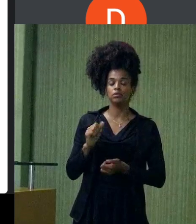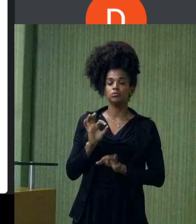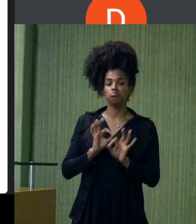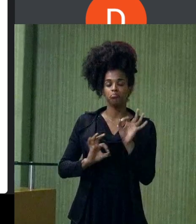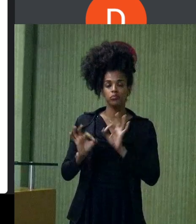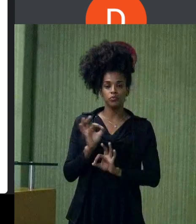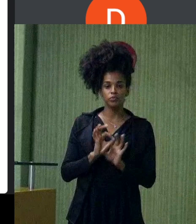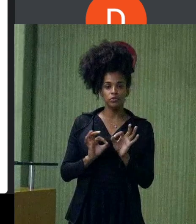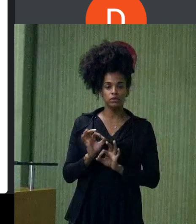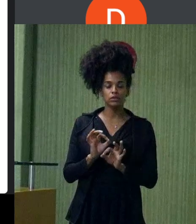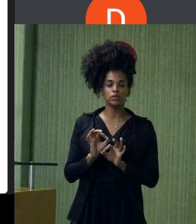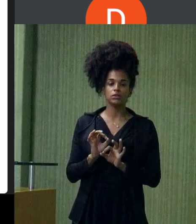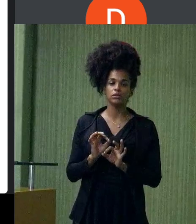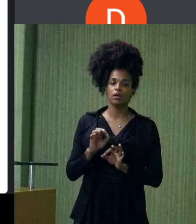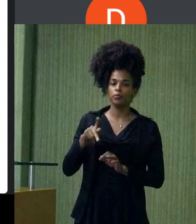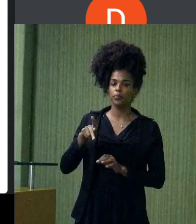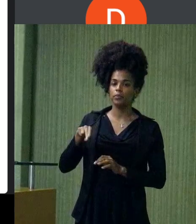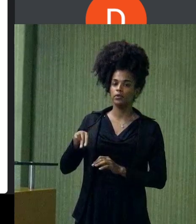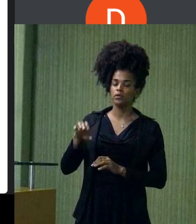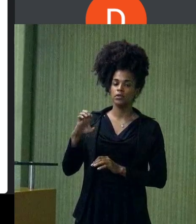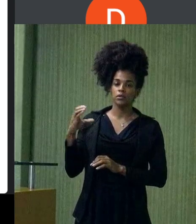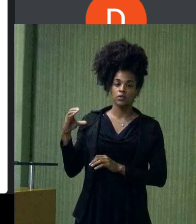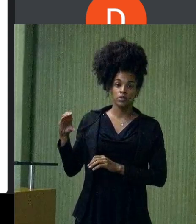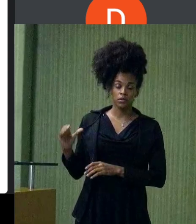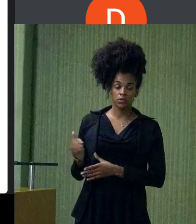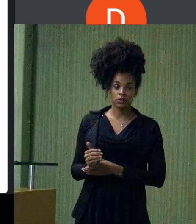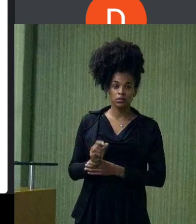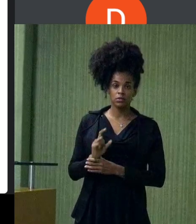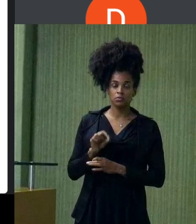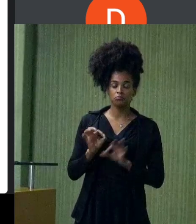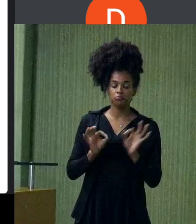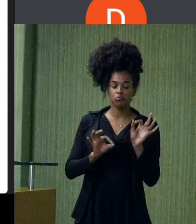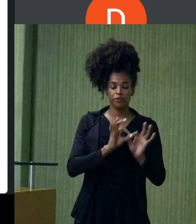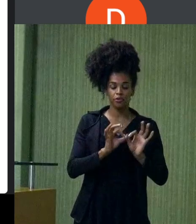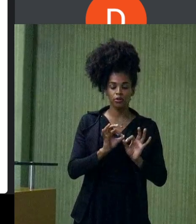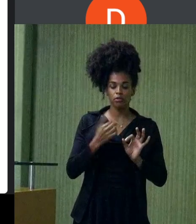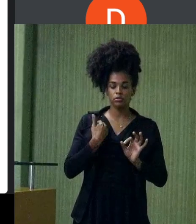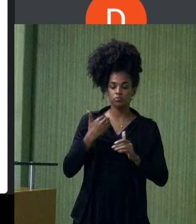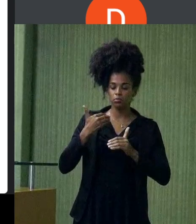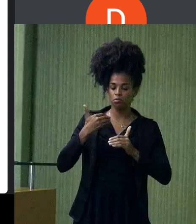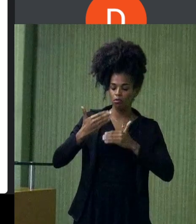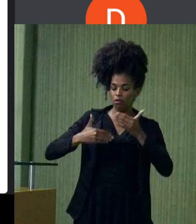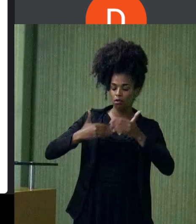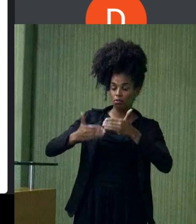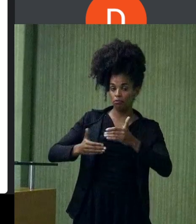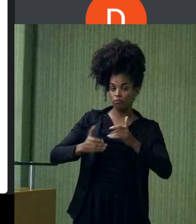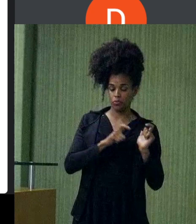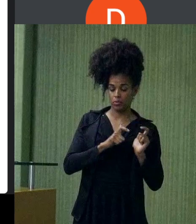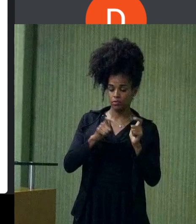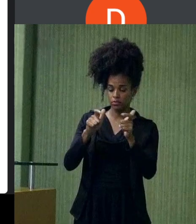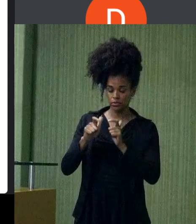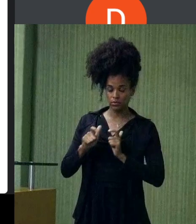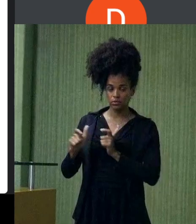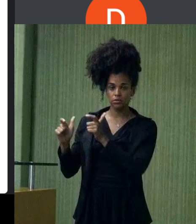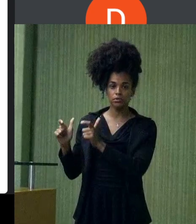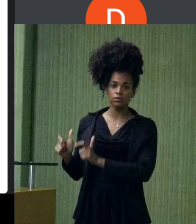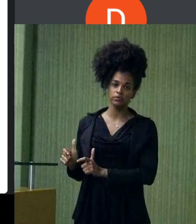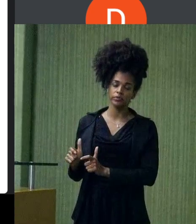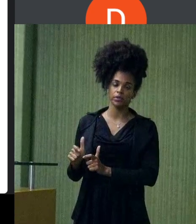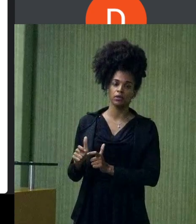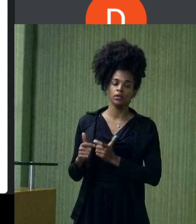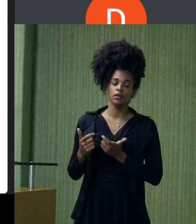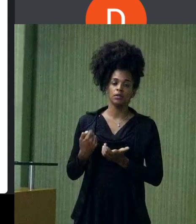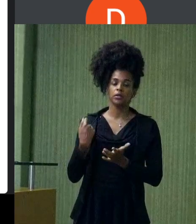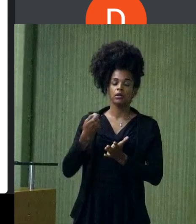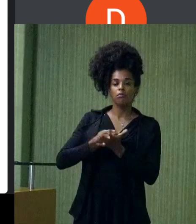E terá que ser feito também eh para essas outras dimensões nãoé a garantir o mínimo então de 60%